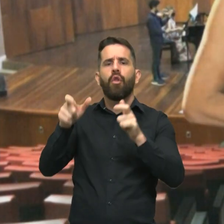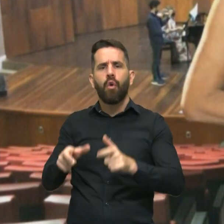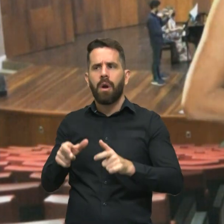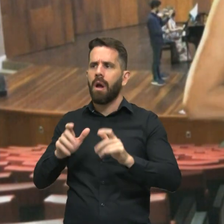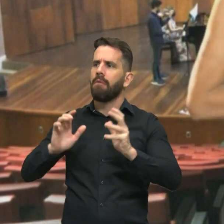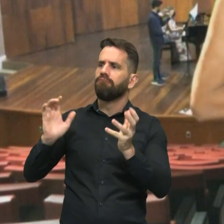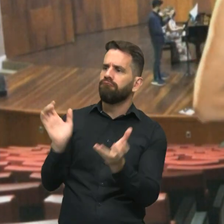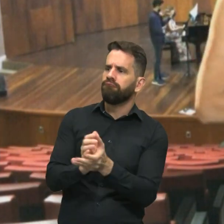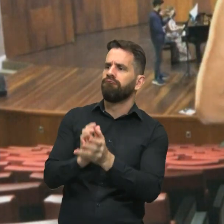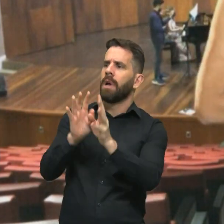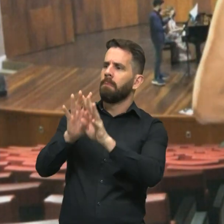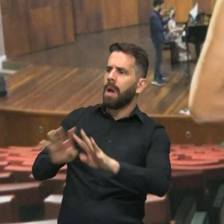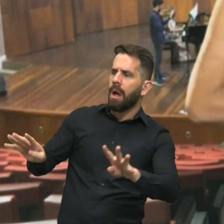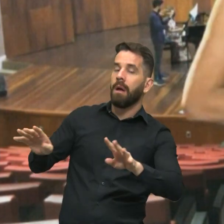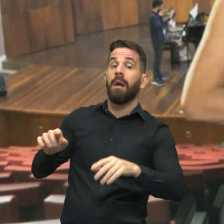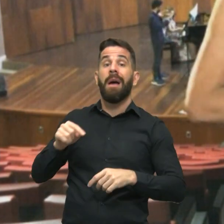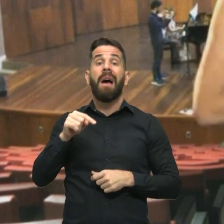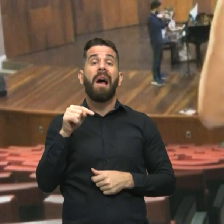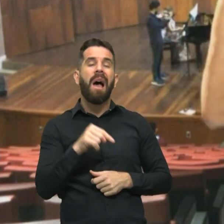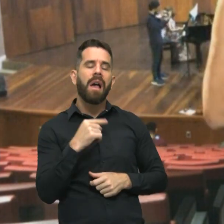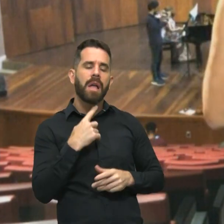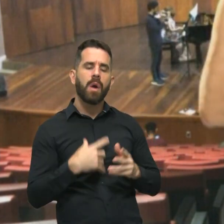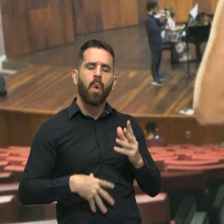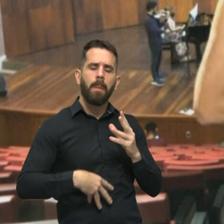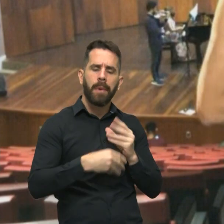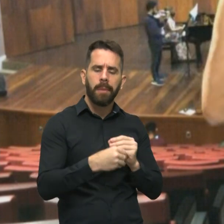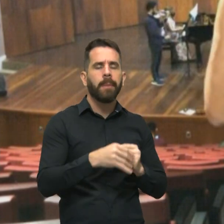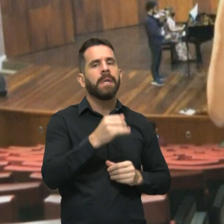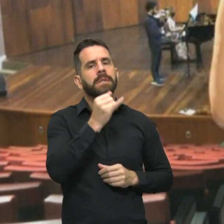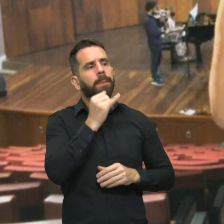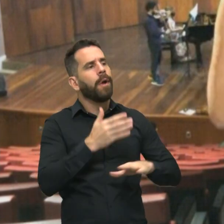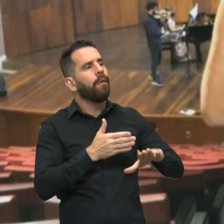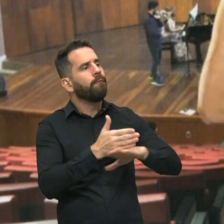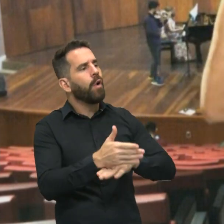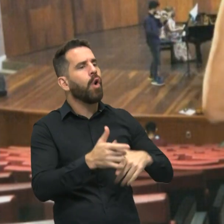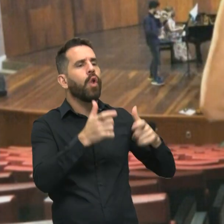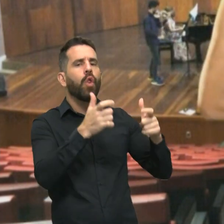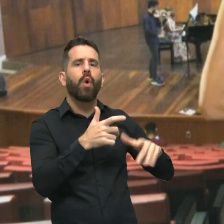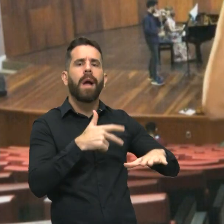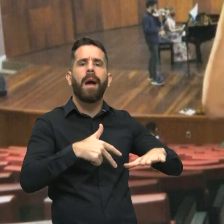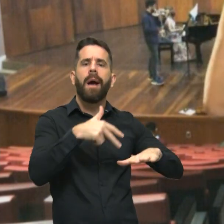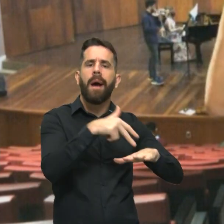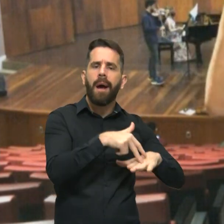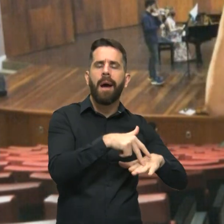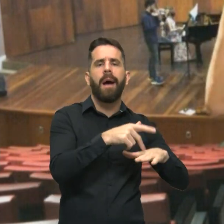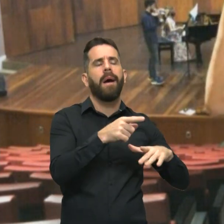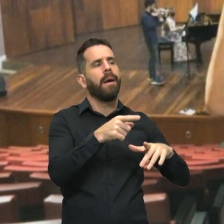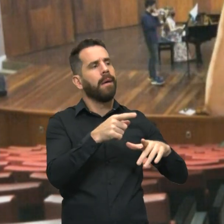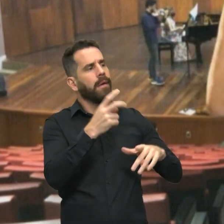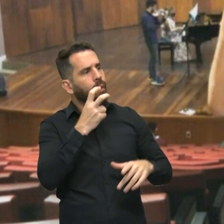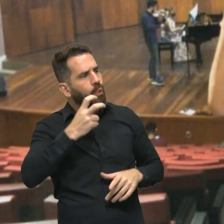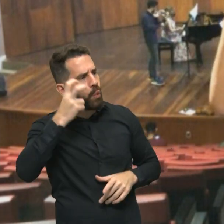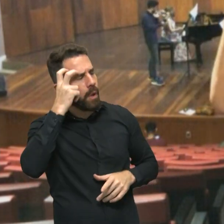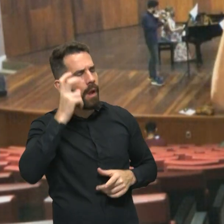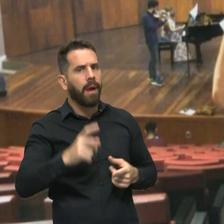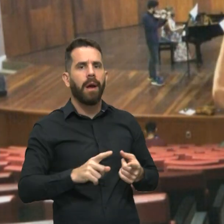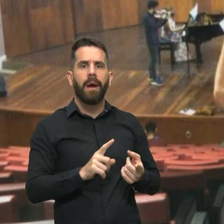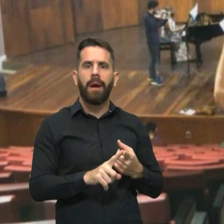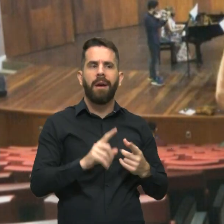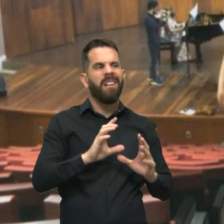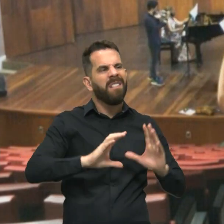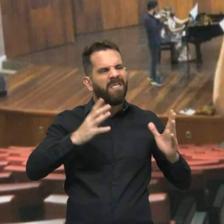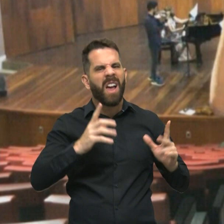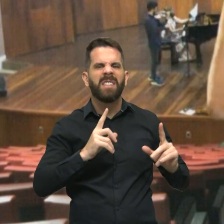vai o quê? Preencher um programa, tocar em um evento, né, cultural. Então eles têm essas peças mais curtas e é